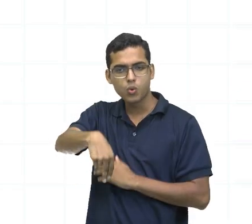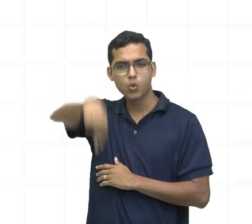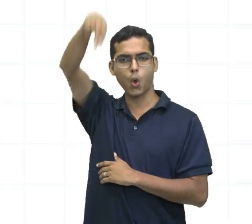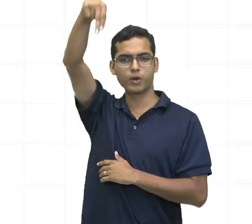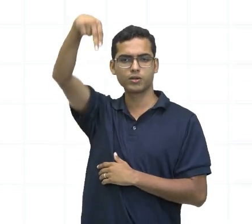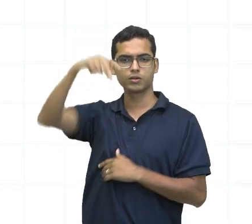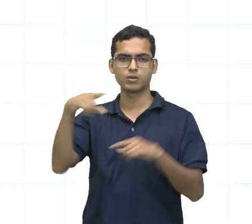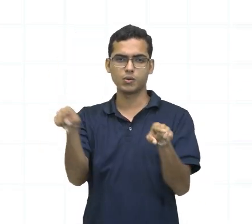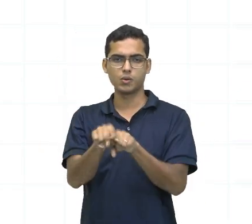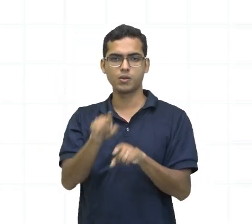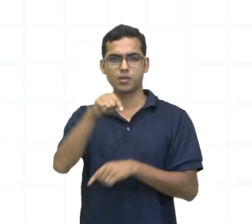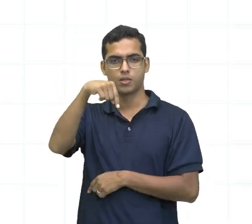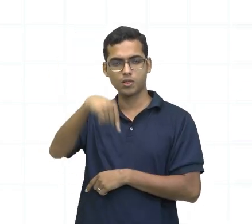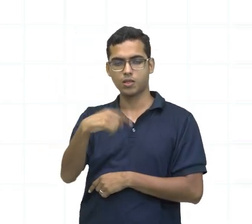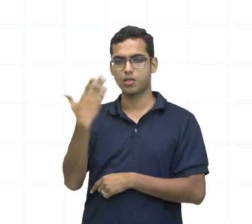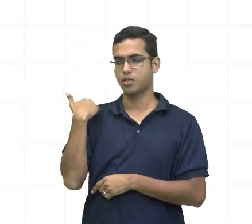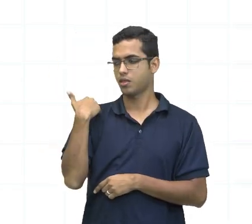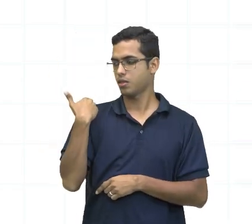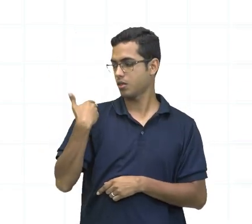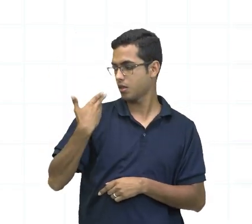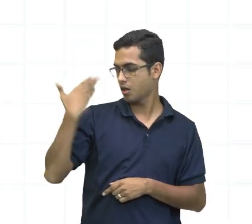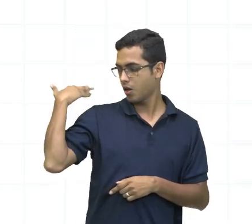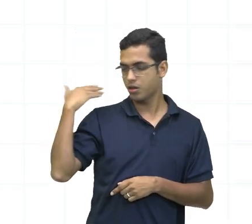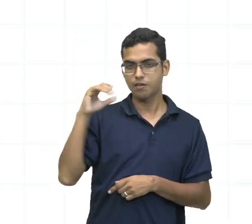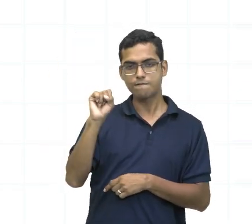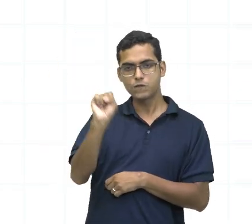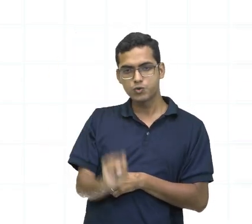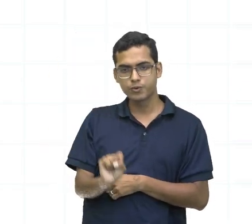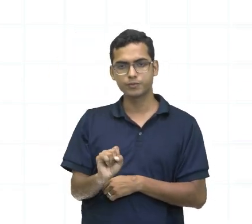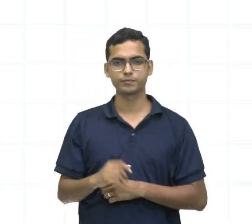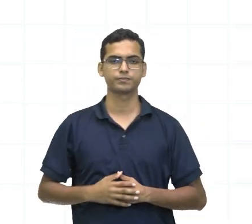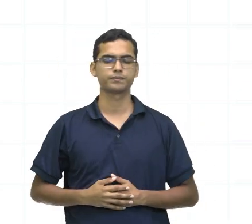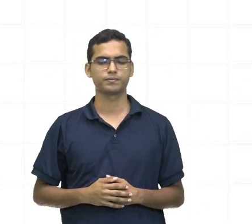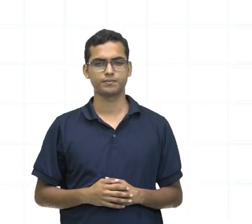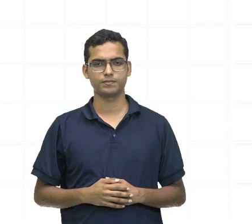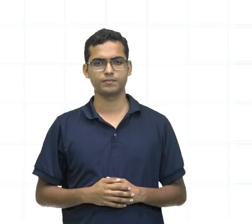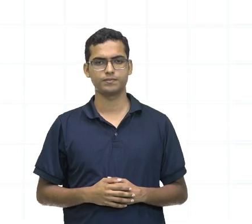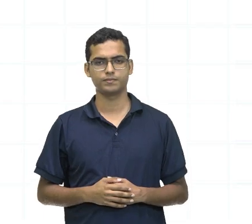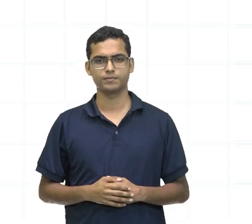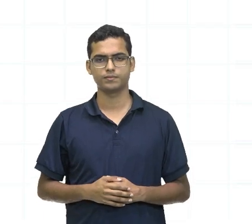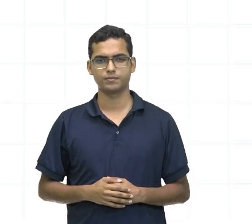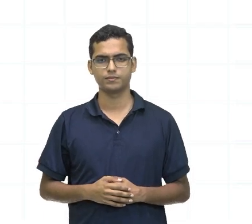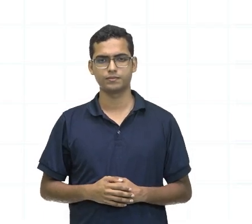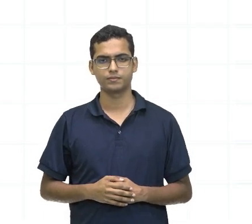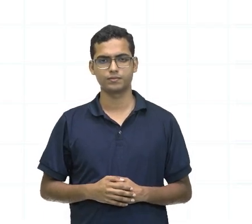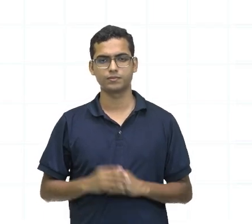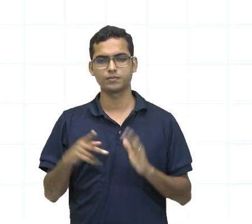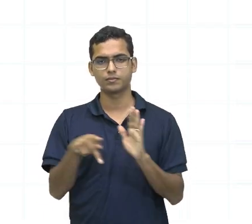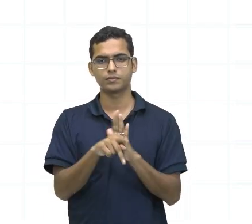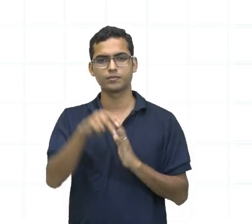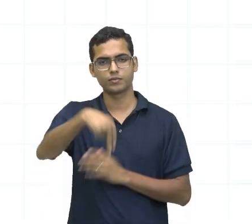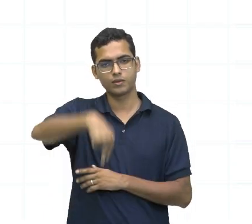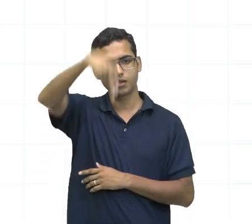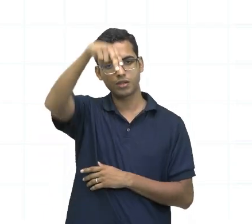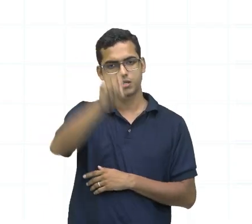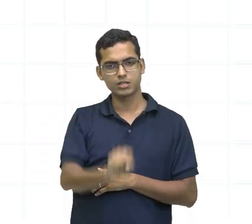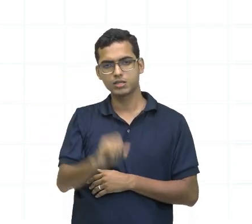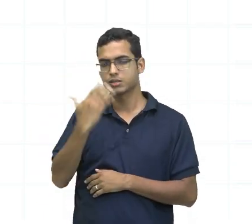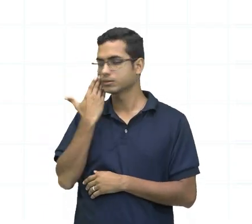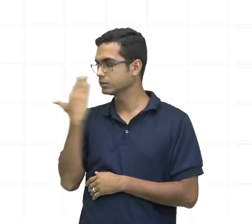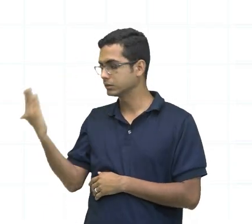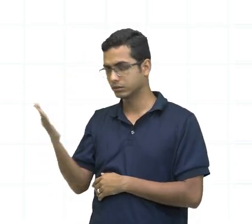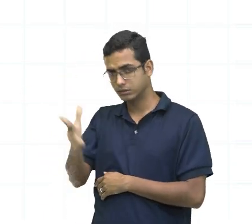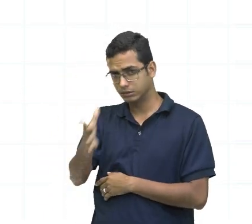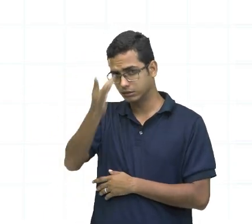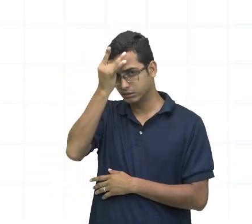Enquanto que behind, atrás de você, will be the south. Atrás de você será o sul. Tá certo? Pegaram